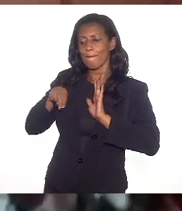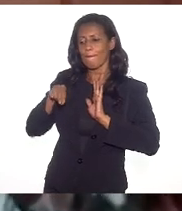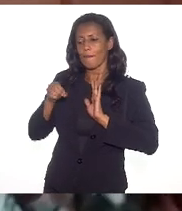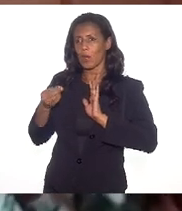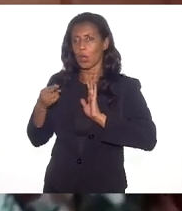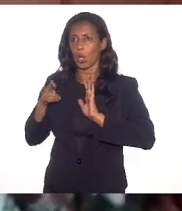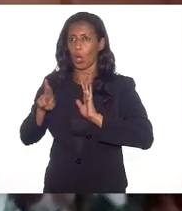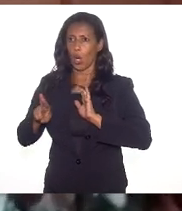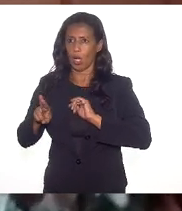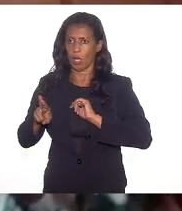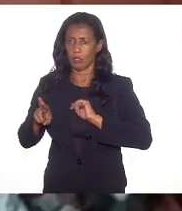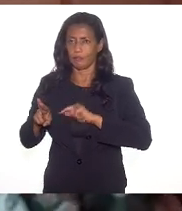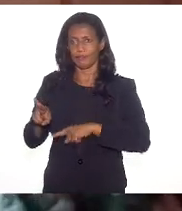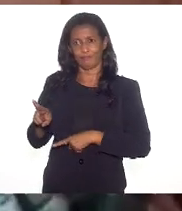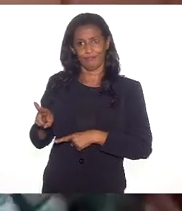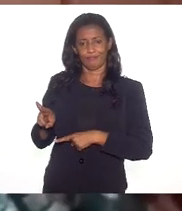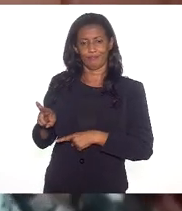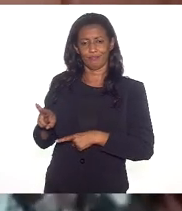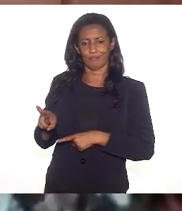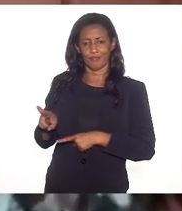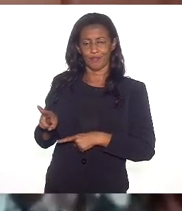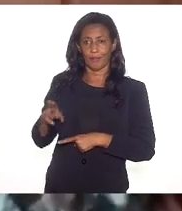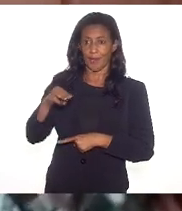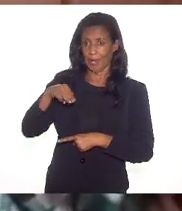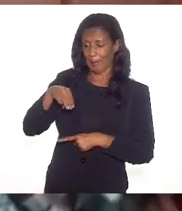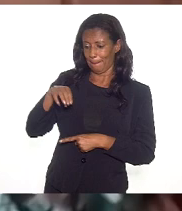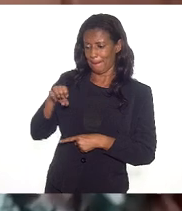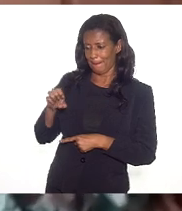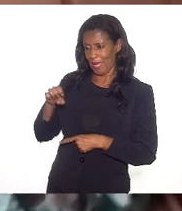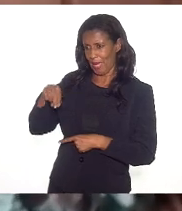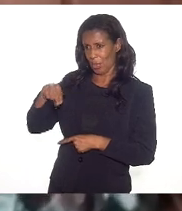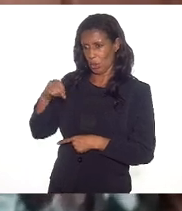termo utilizado ainda